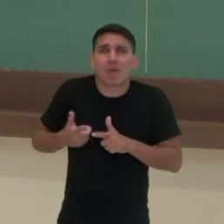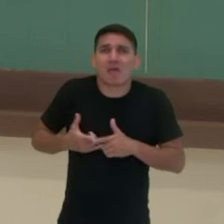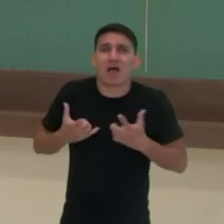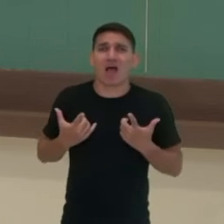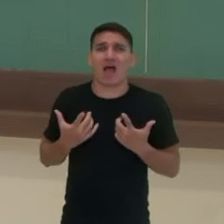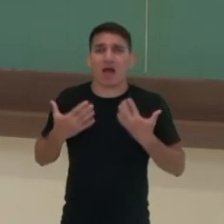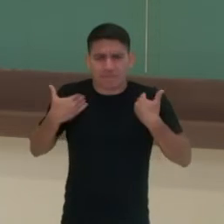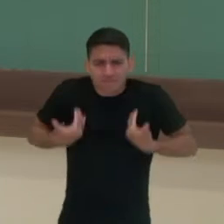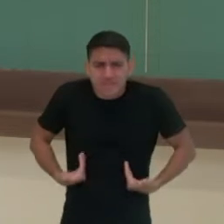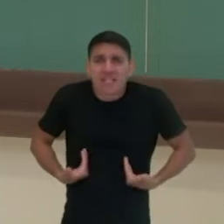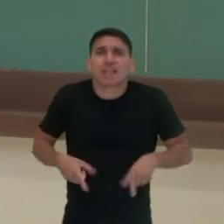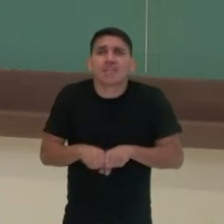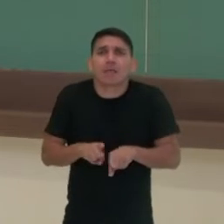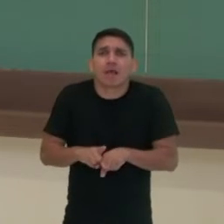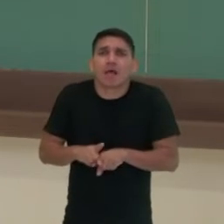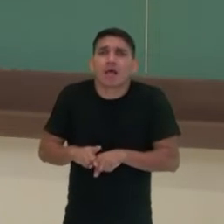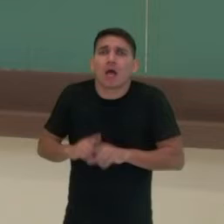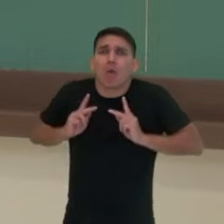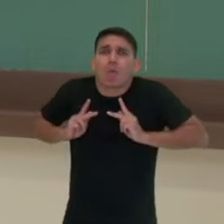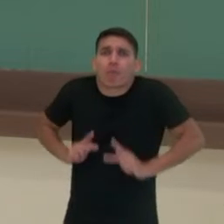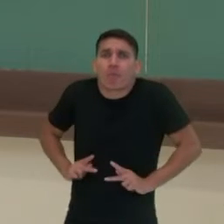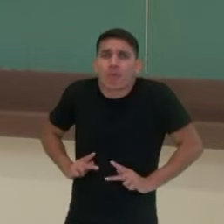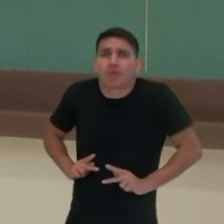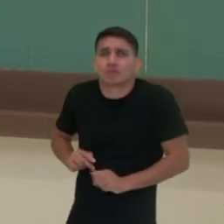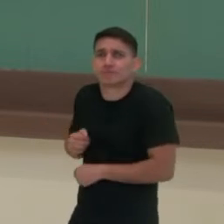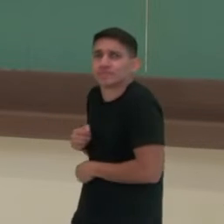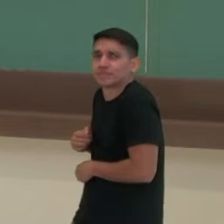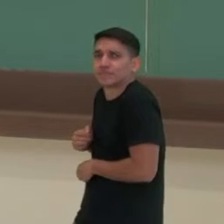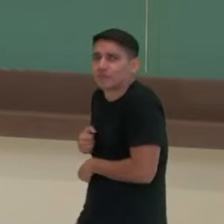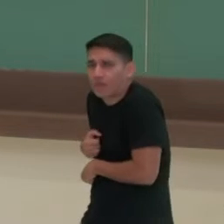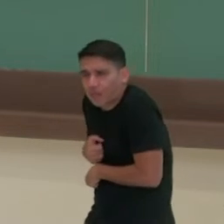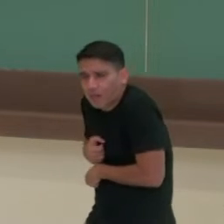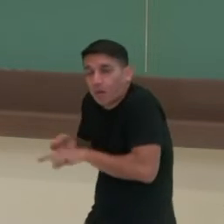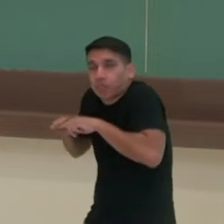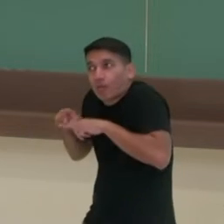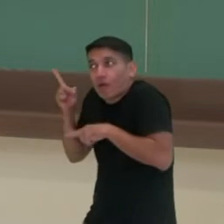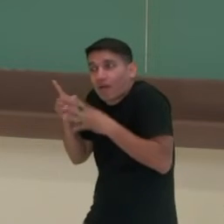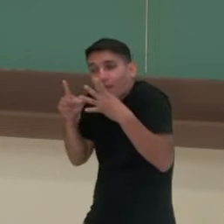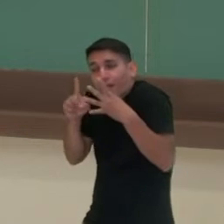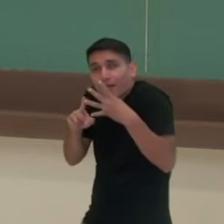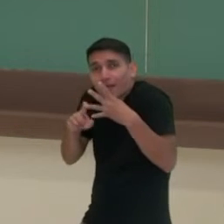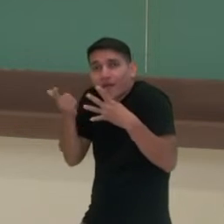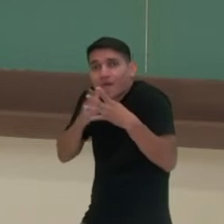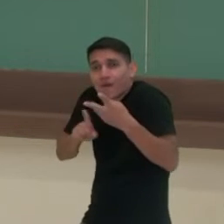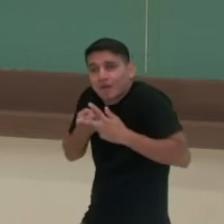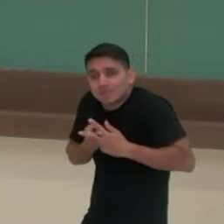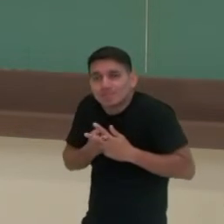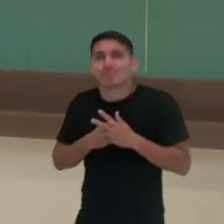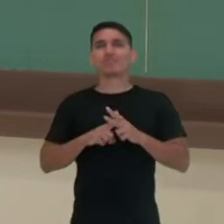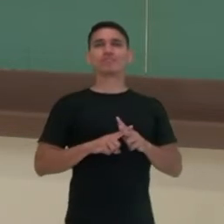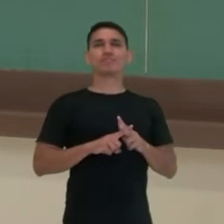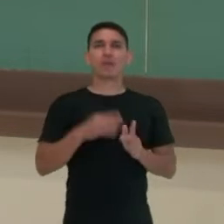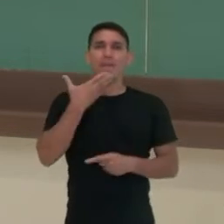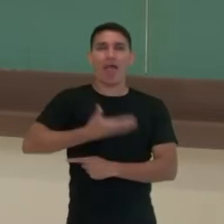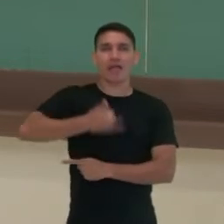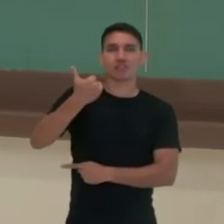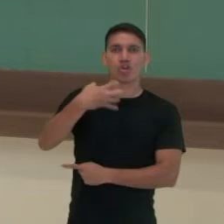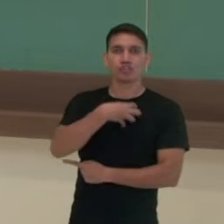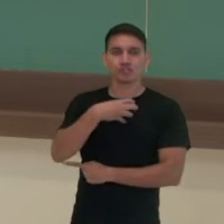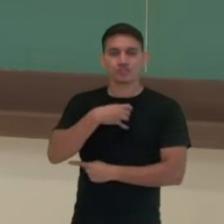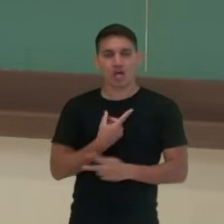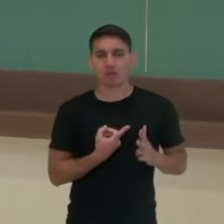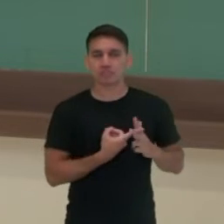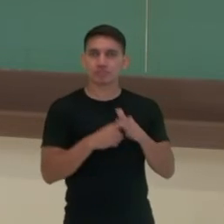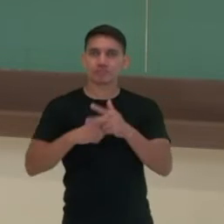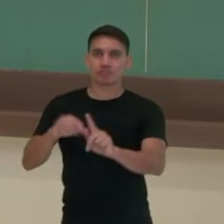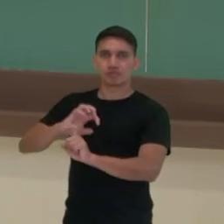problemas físicos e também posturais, e aí através dessa ginástica eles realizavam para que isso fosse